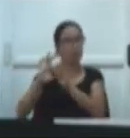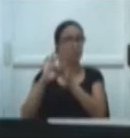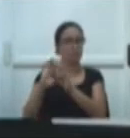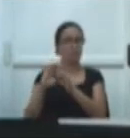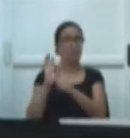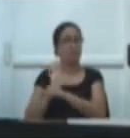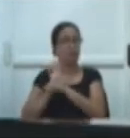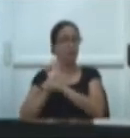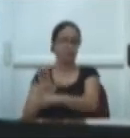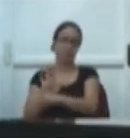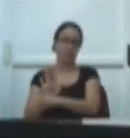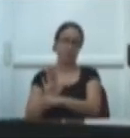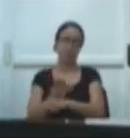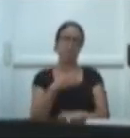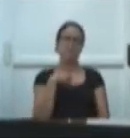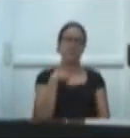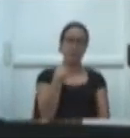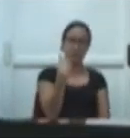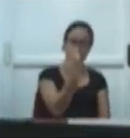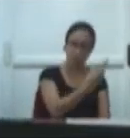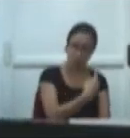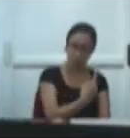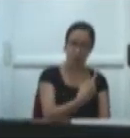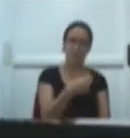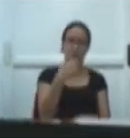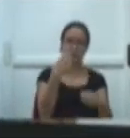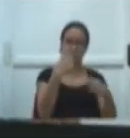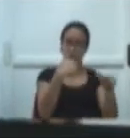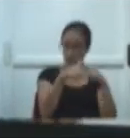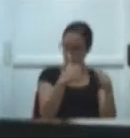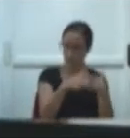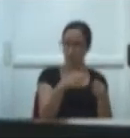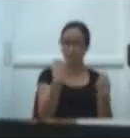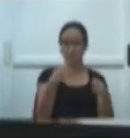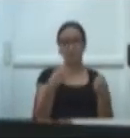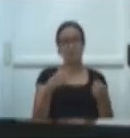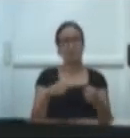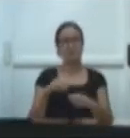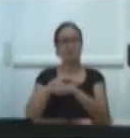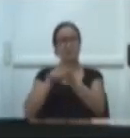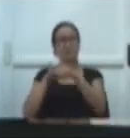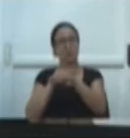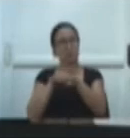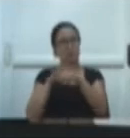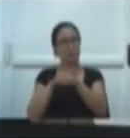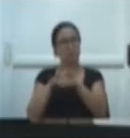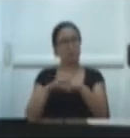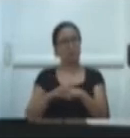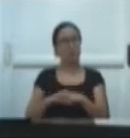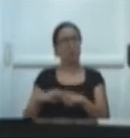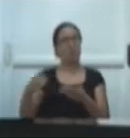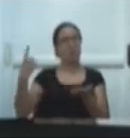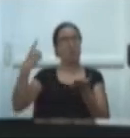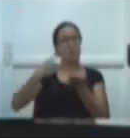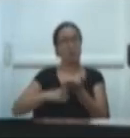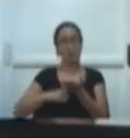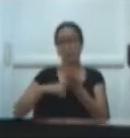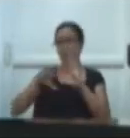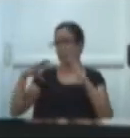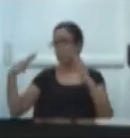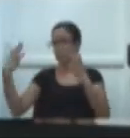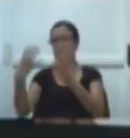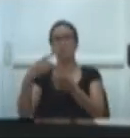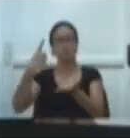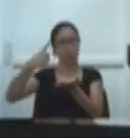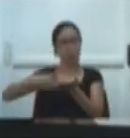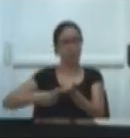precisamos fazer enquanto trabalhadores, em conversa com, quando eu vim assinar esse acordo coletivo, estou muito, muito emocionada mesmo.